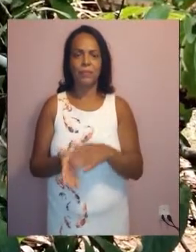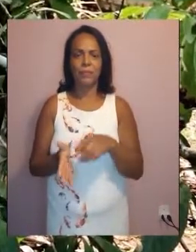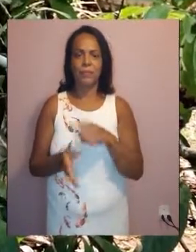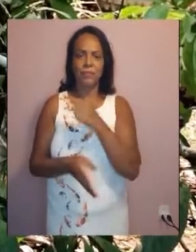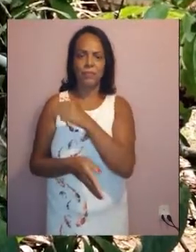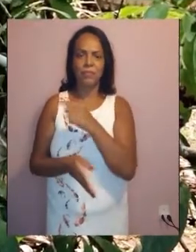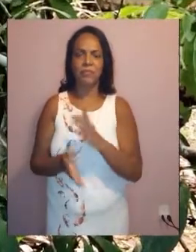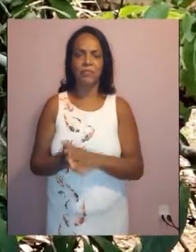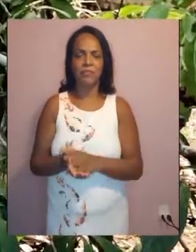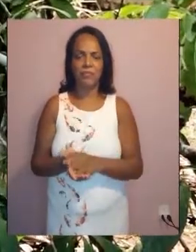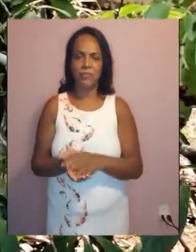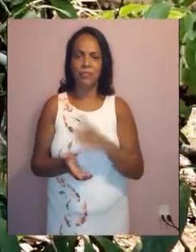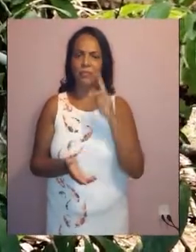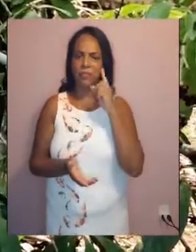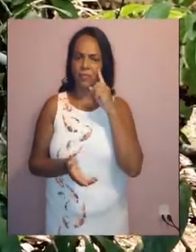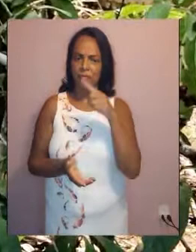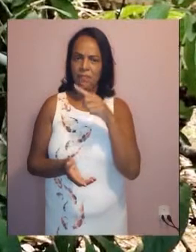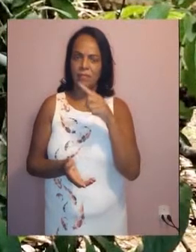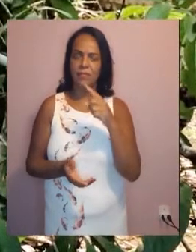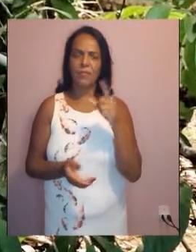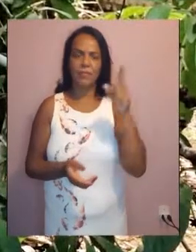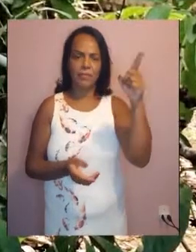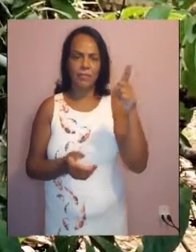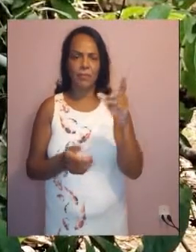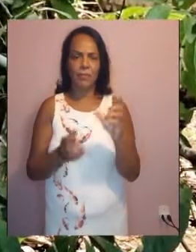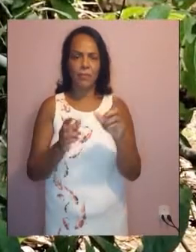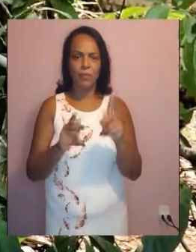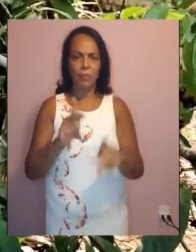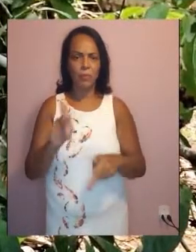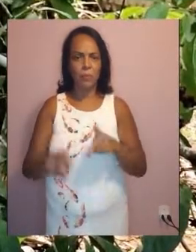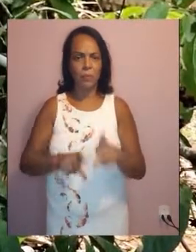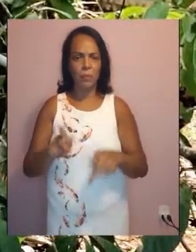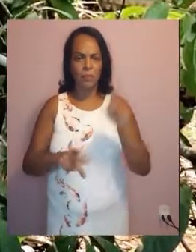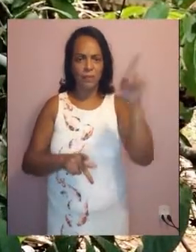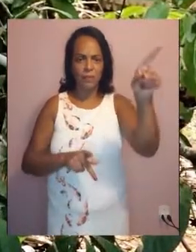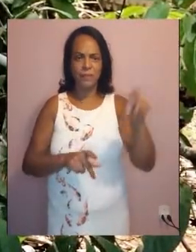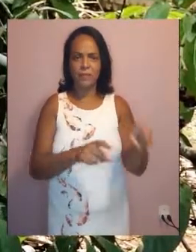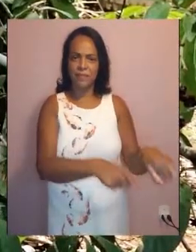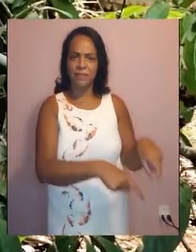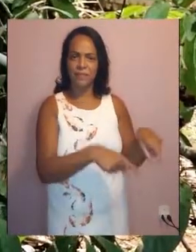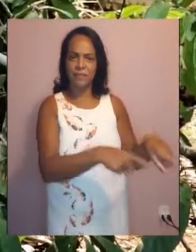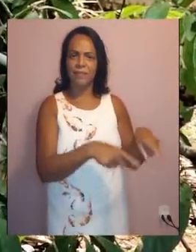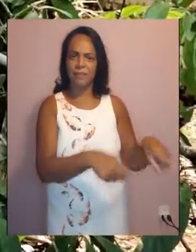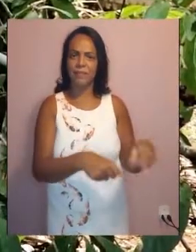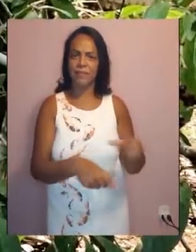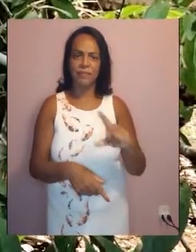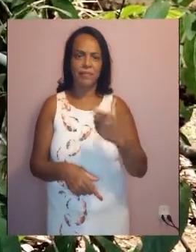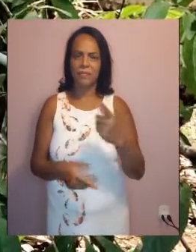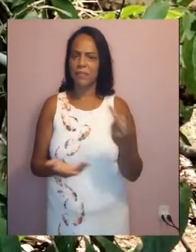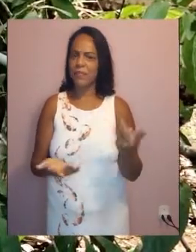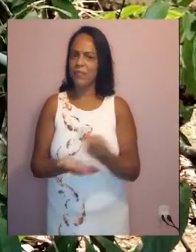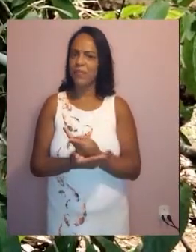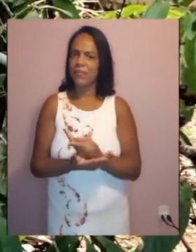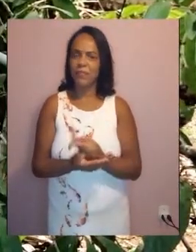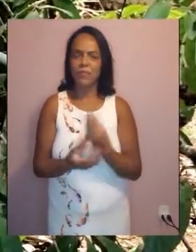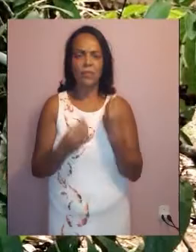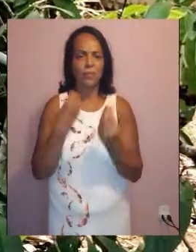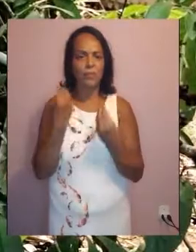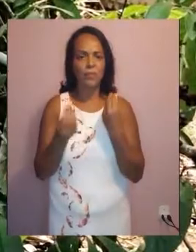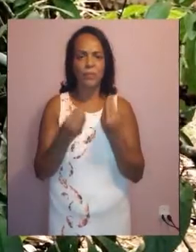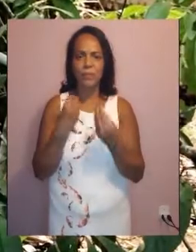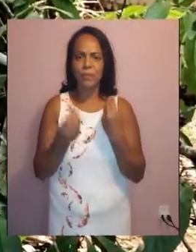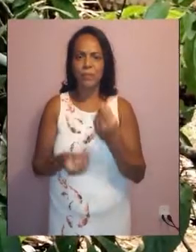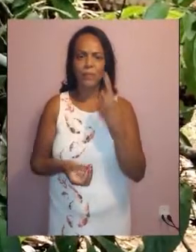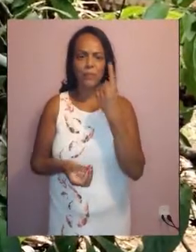disse: olha, Antônio Costa, aquele povo tão enganado, né? Como que pode uma coisa